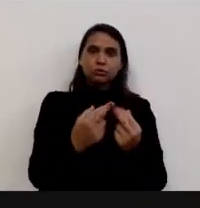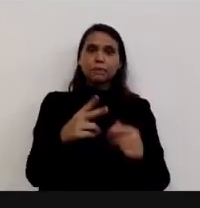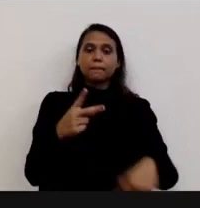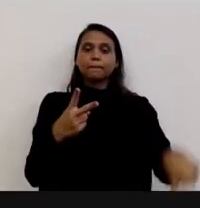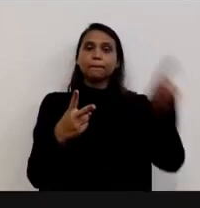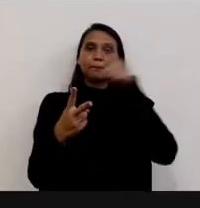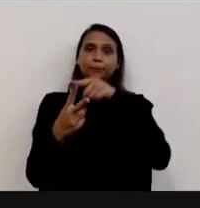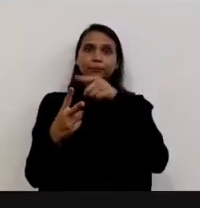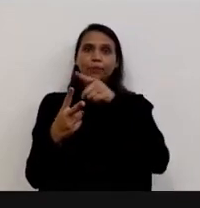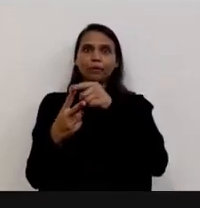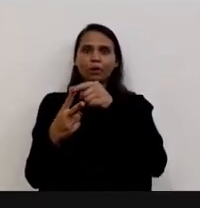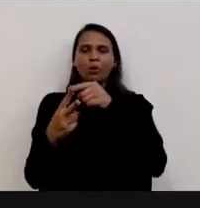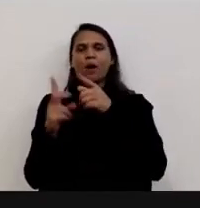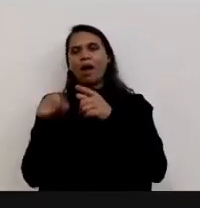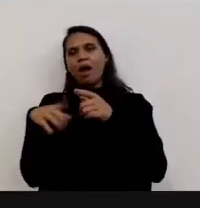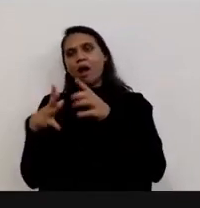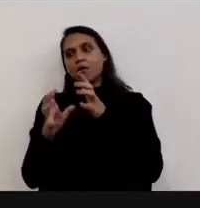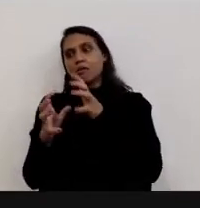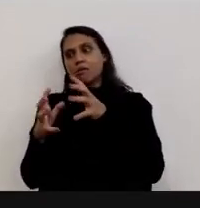é a complexidade, que seria